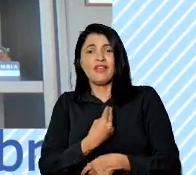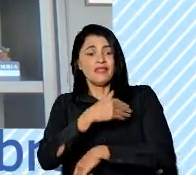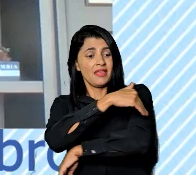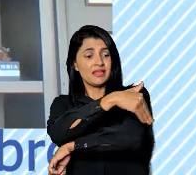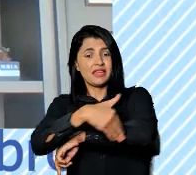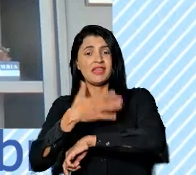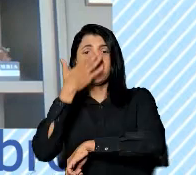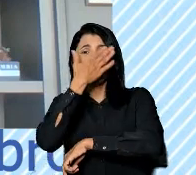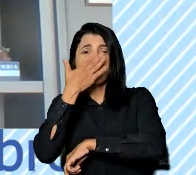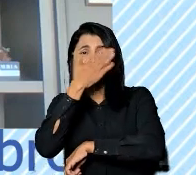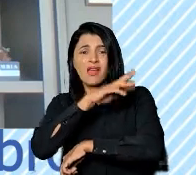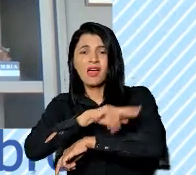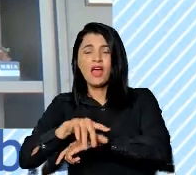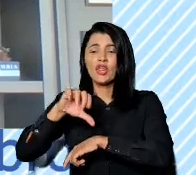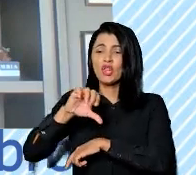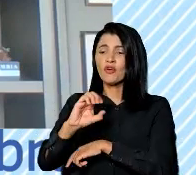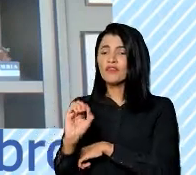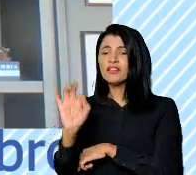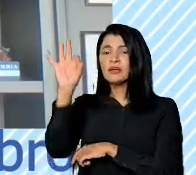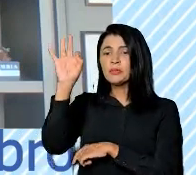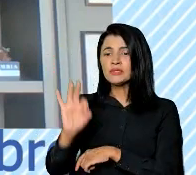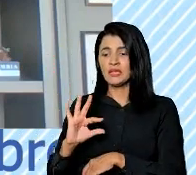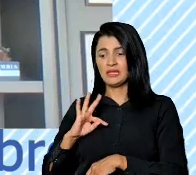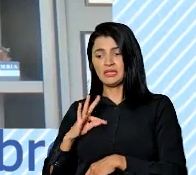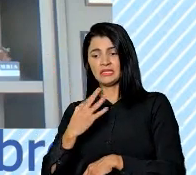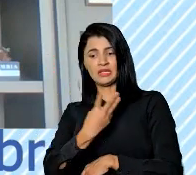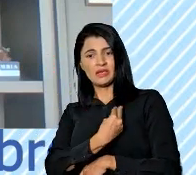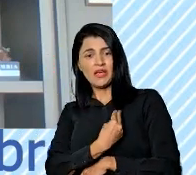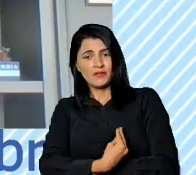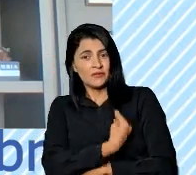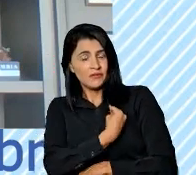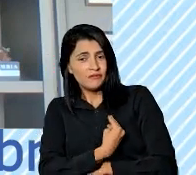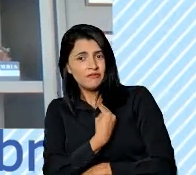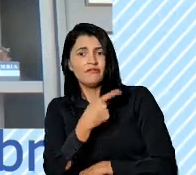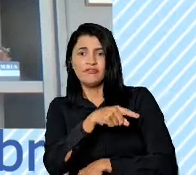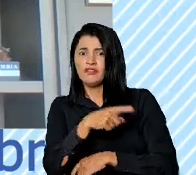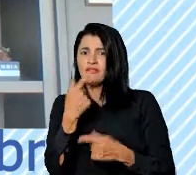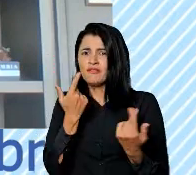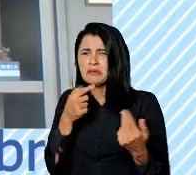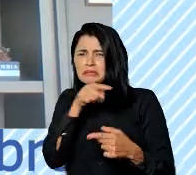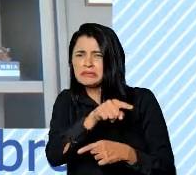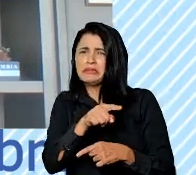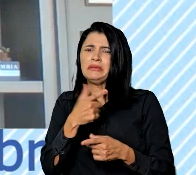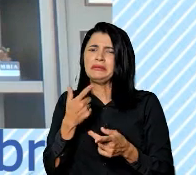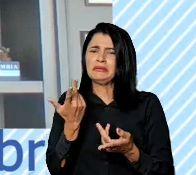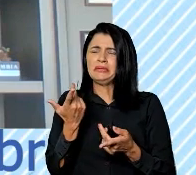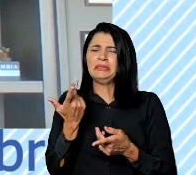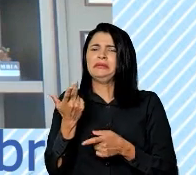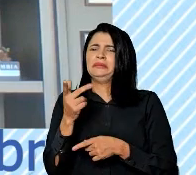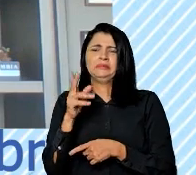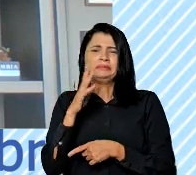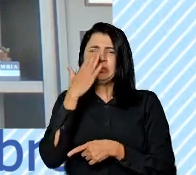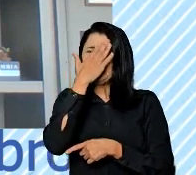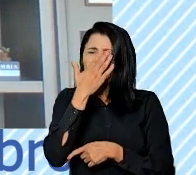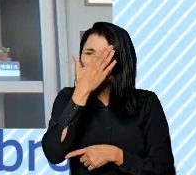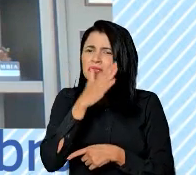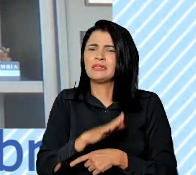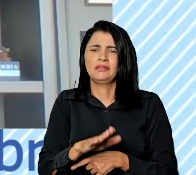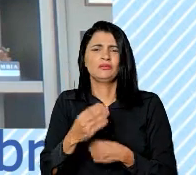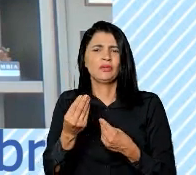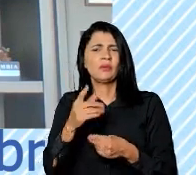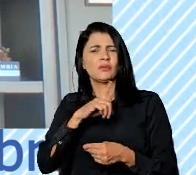onde 90% de mulheres transexuais e travestis vivem de forma compulsória da prostituição. Então, quando nós temos